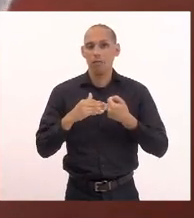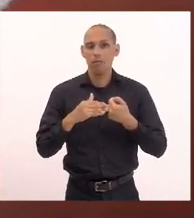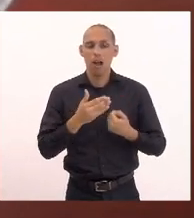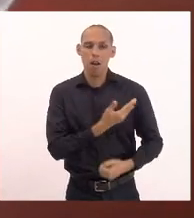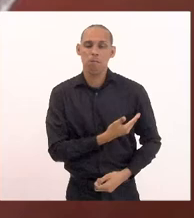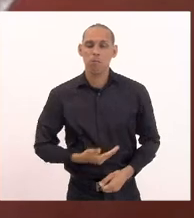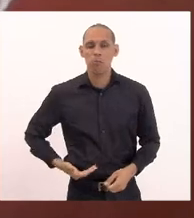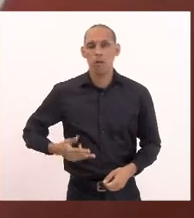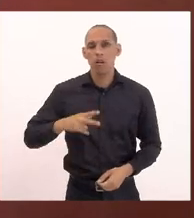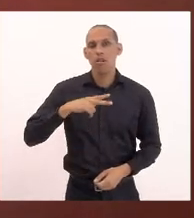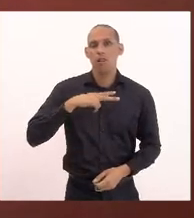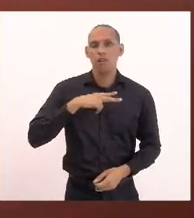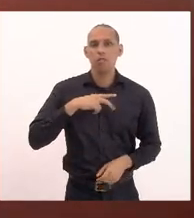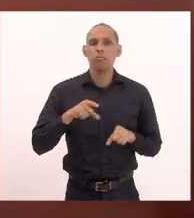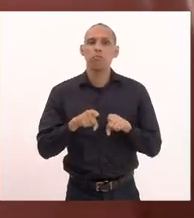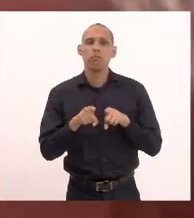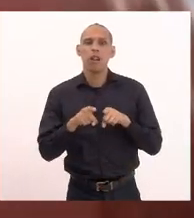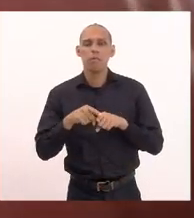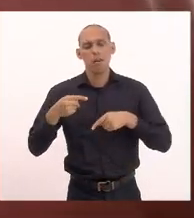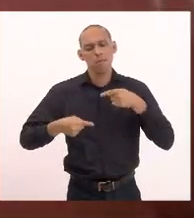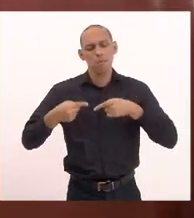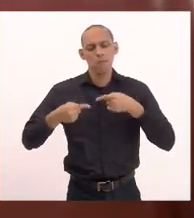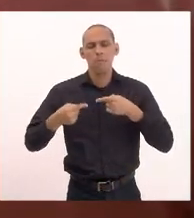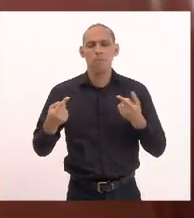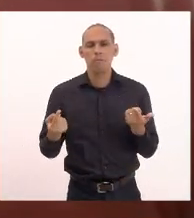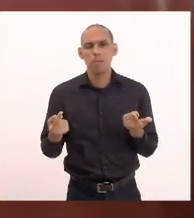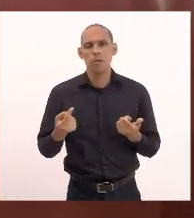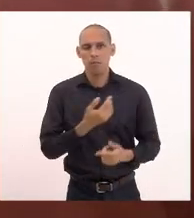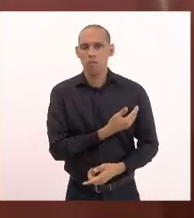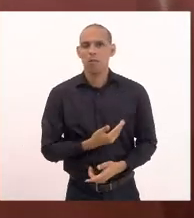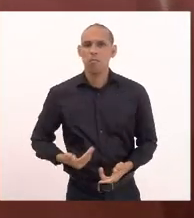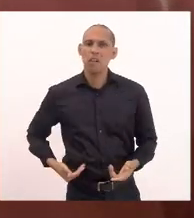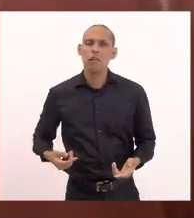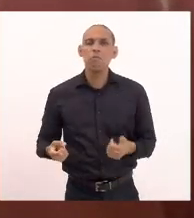subsídio à formulação de políticas públicas. Em primeiro lugar, eu queria